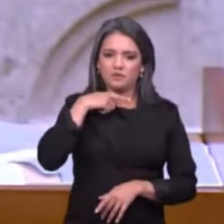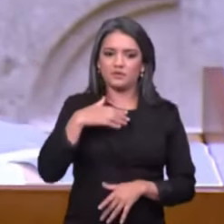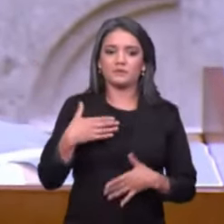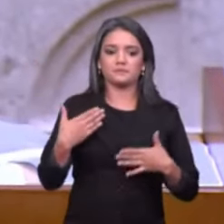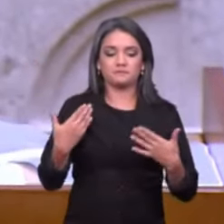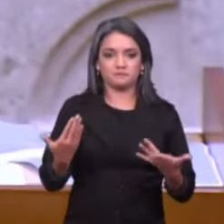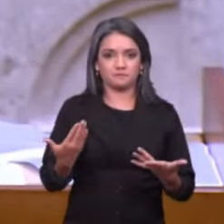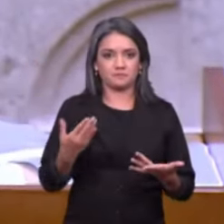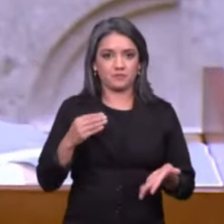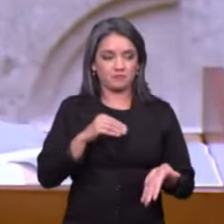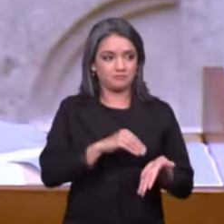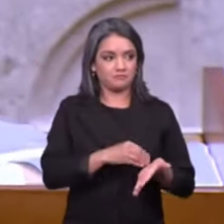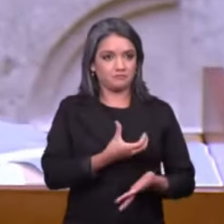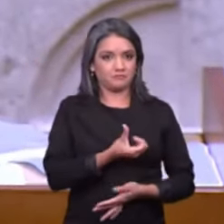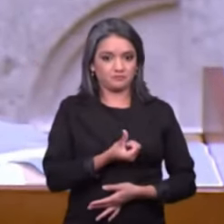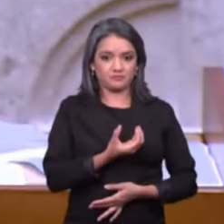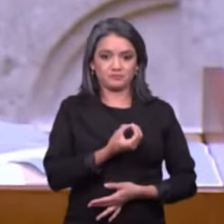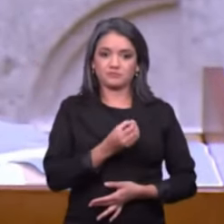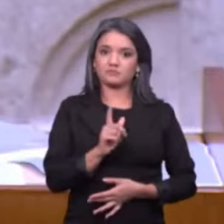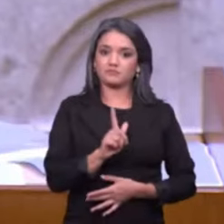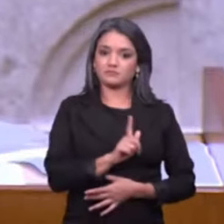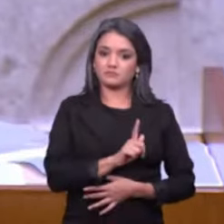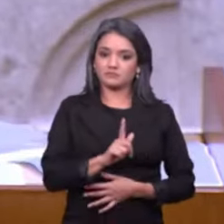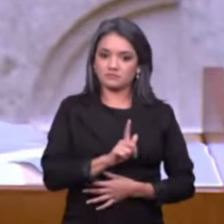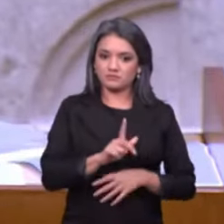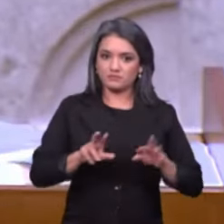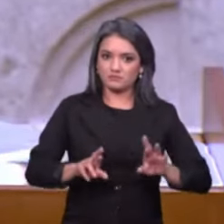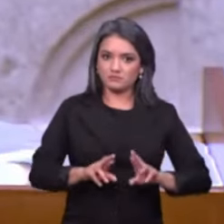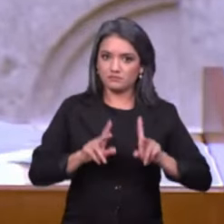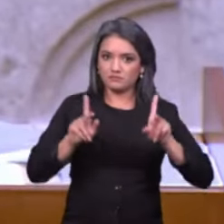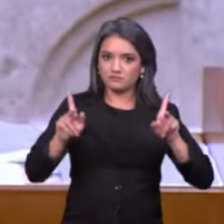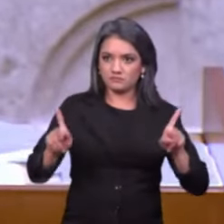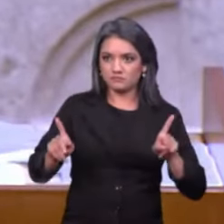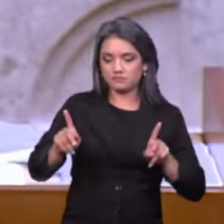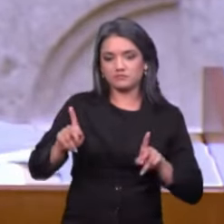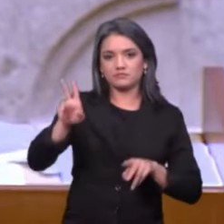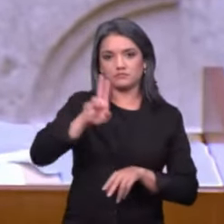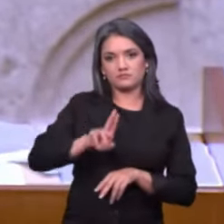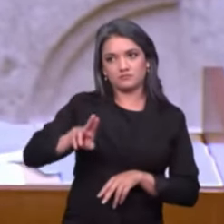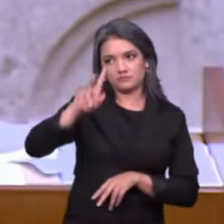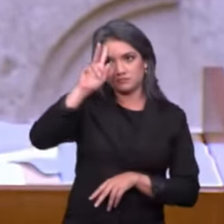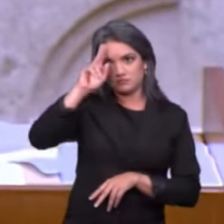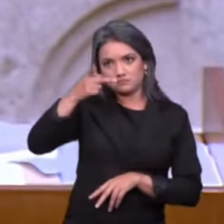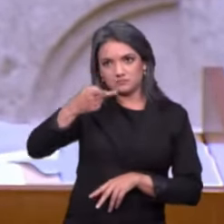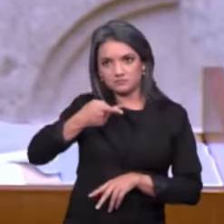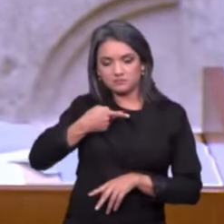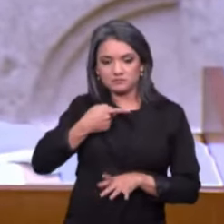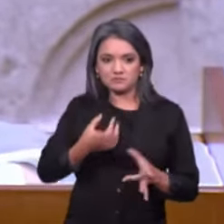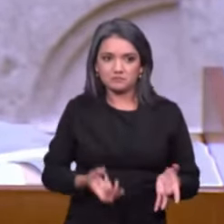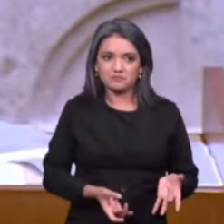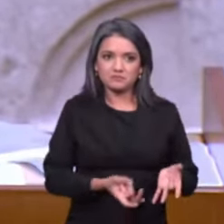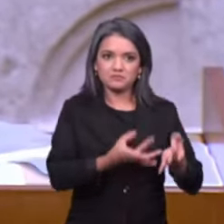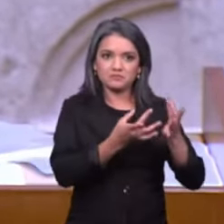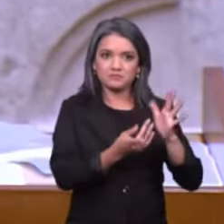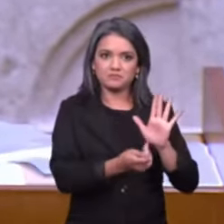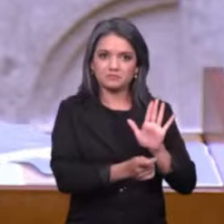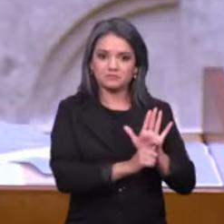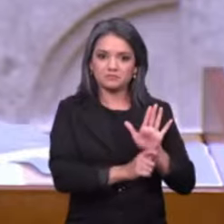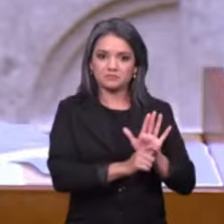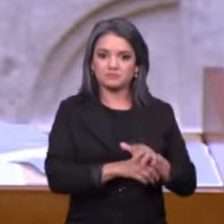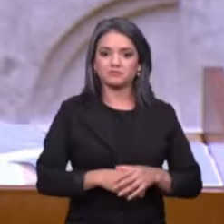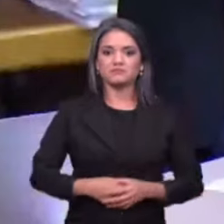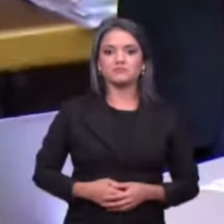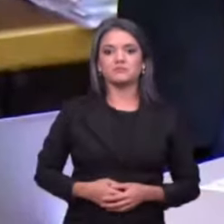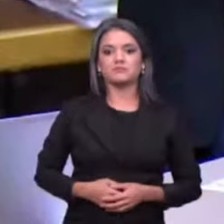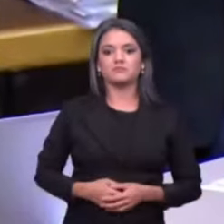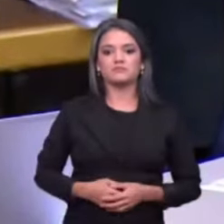gramas... como critério distintivo entre consumo pessoal e tráfico. Ponto e vírgula. E seis plantas